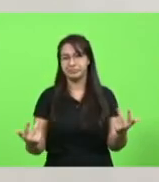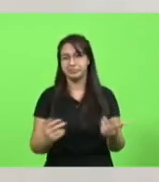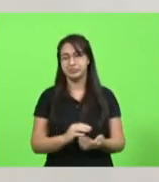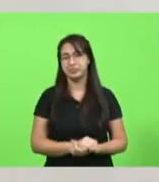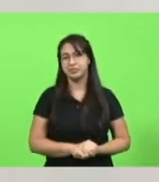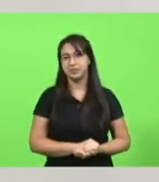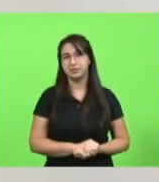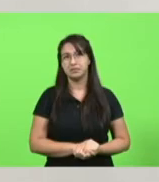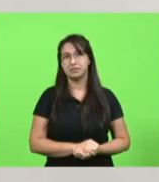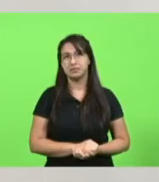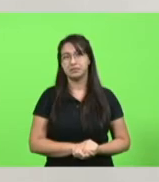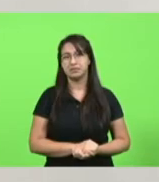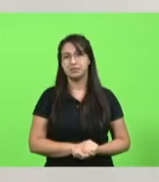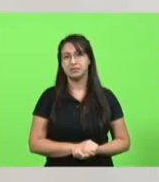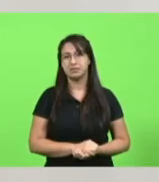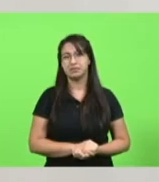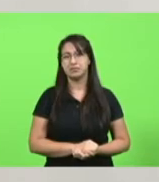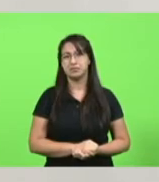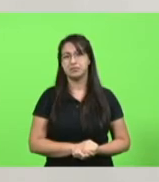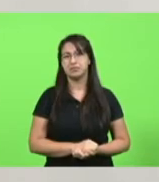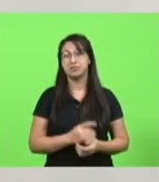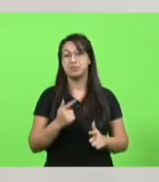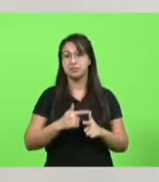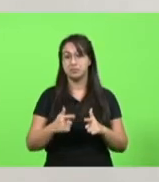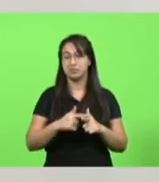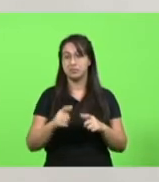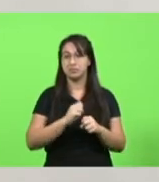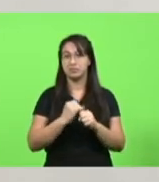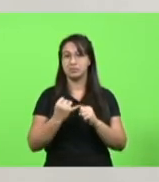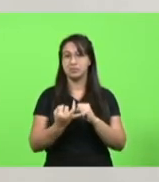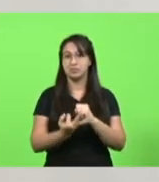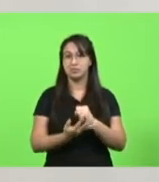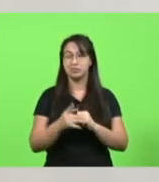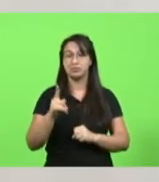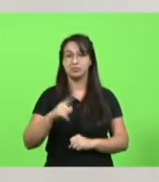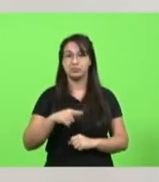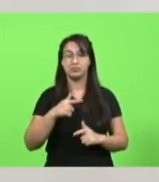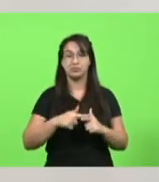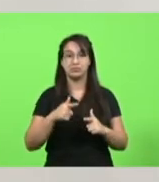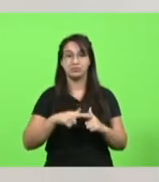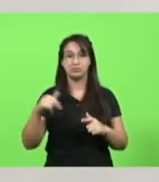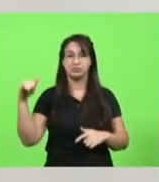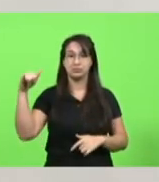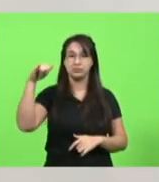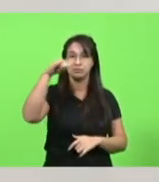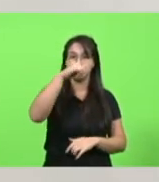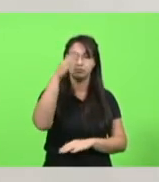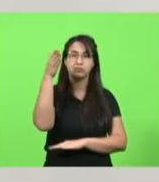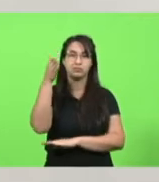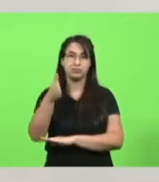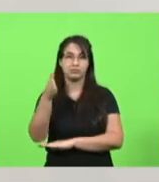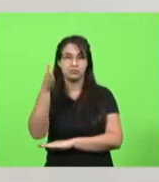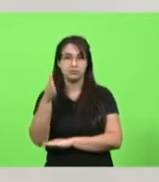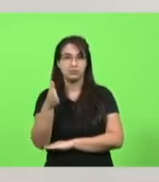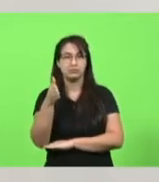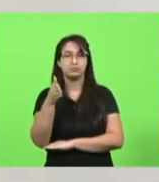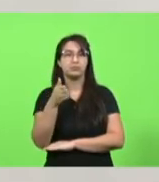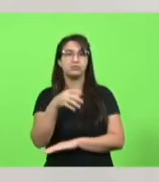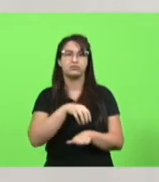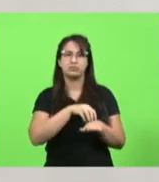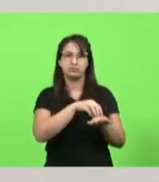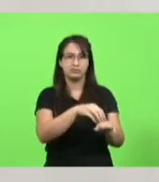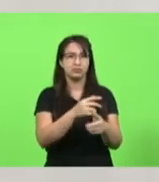crise teve uma relevante expressão no setor de transporte aéreo e de hotelaria, mas são cada vez